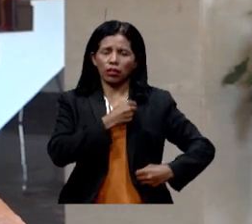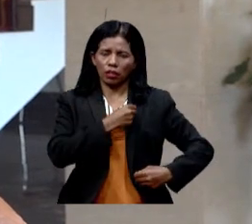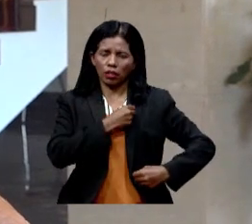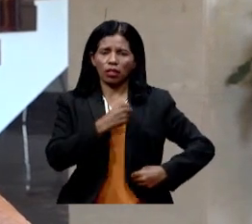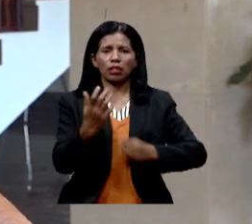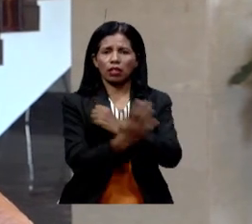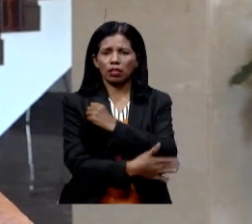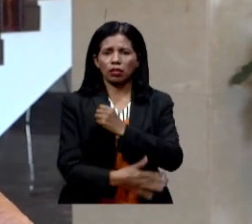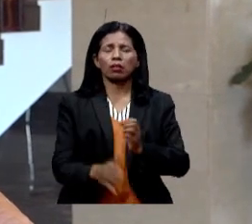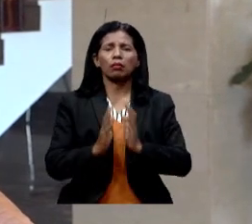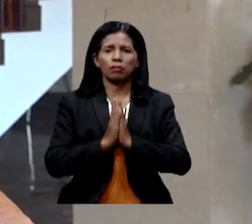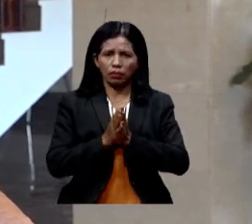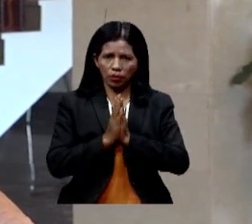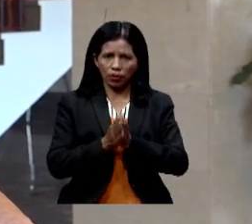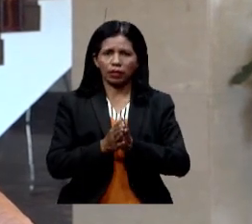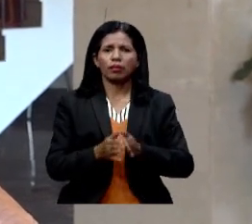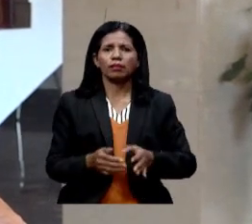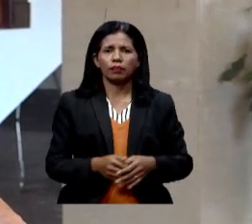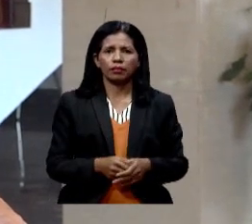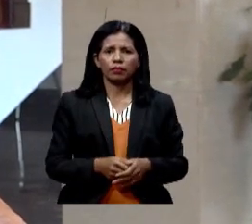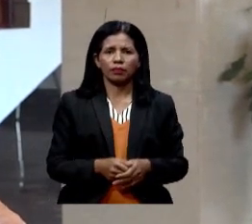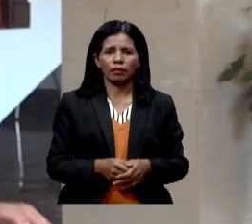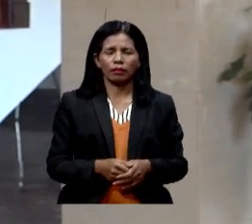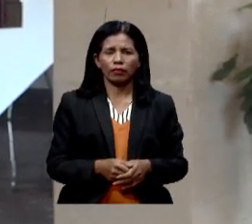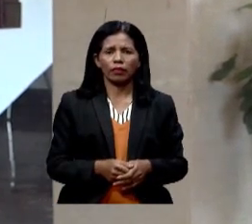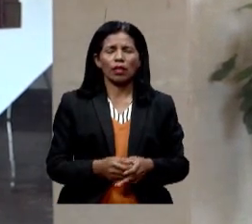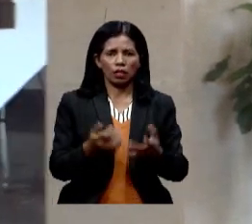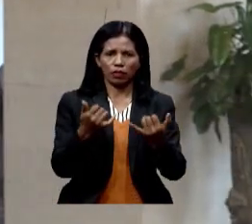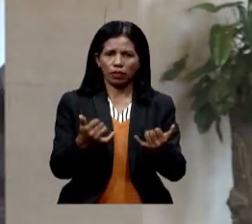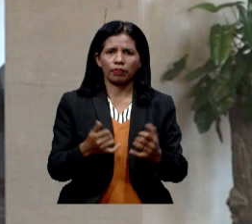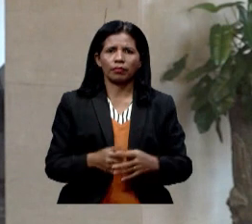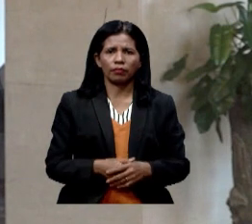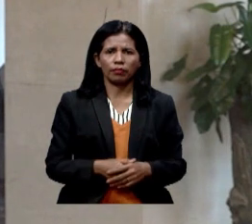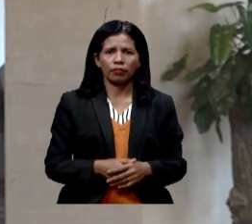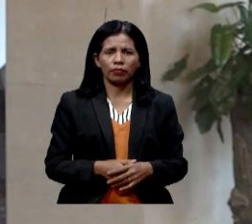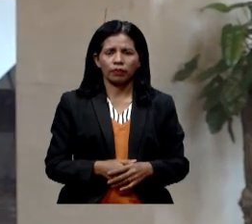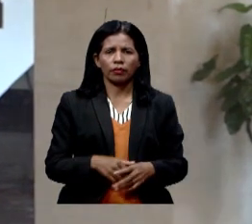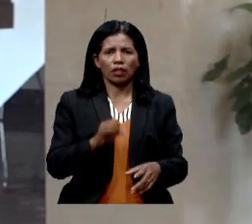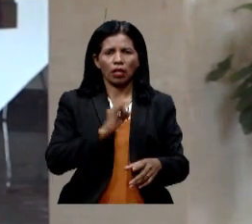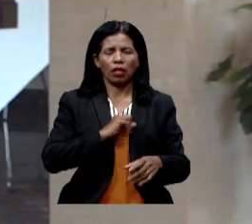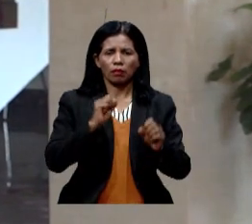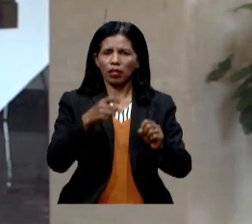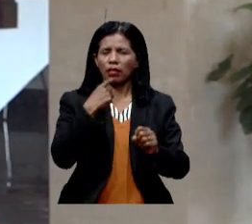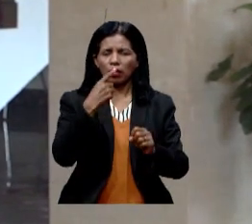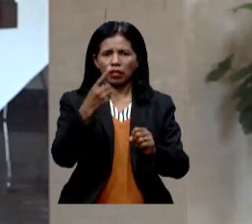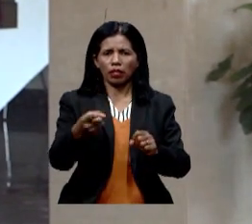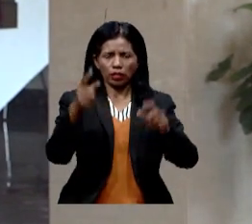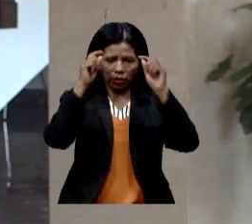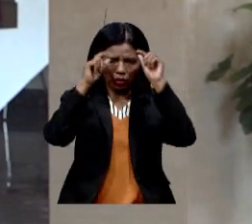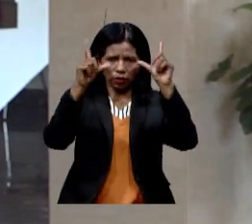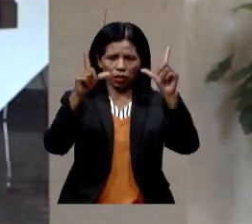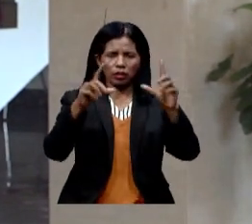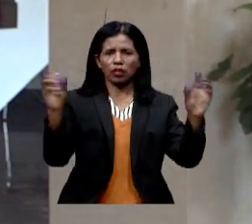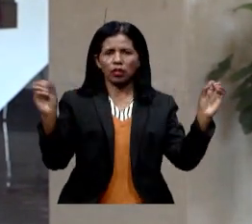a Myanmar. Então, a verdade é Timor-Leste se la fia